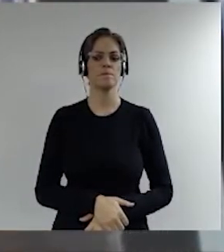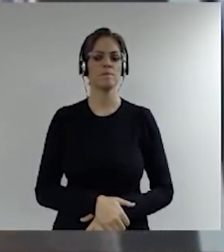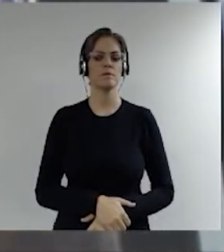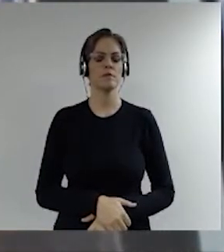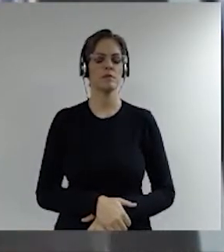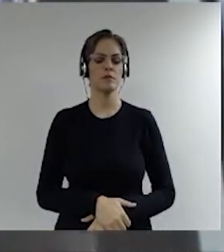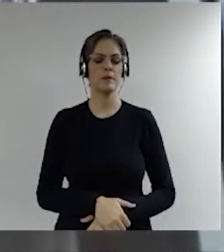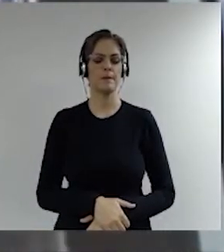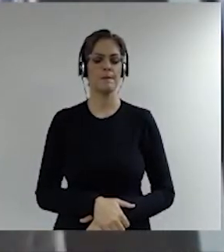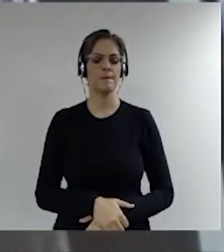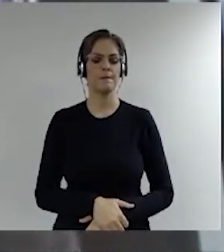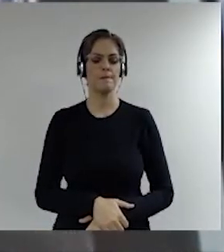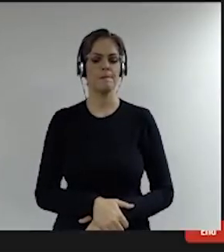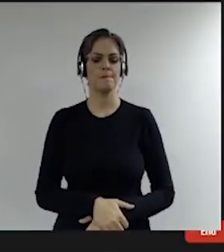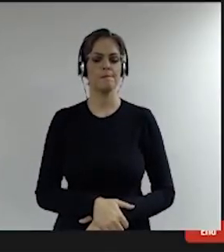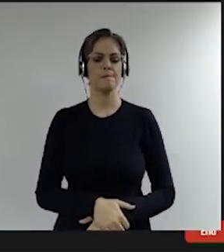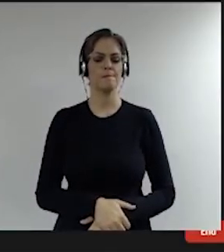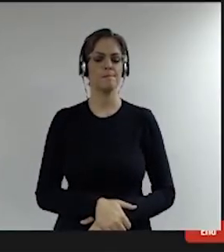É aqui.